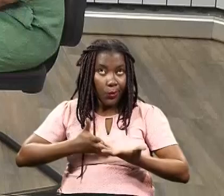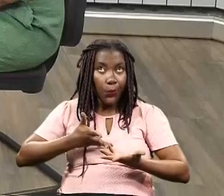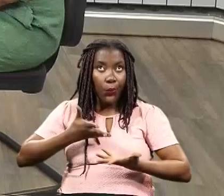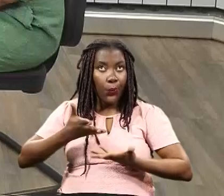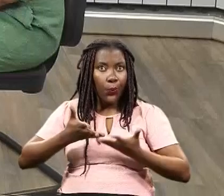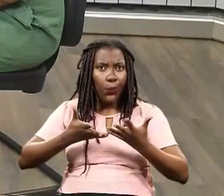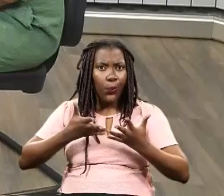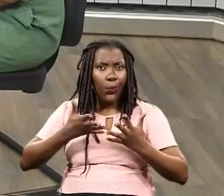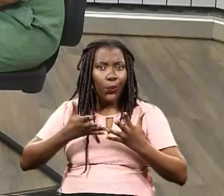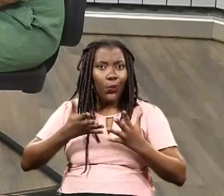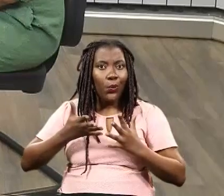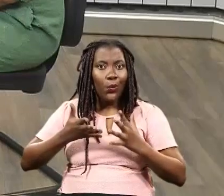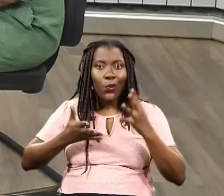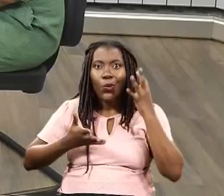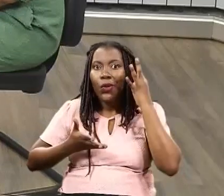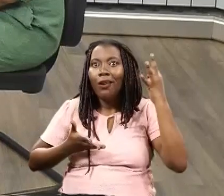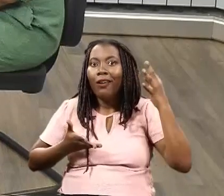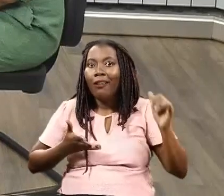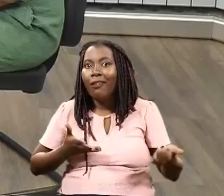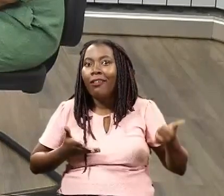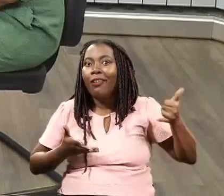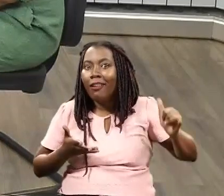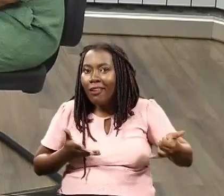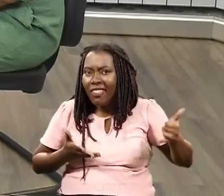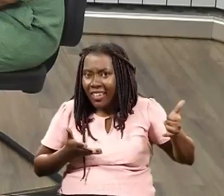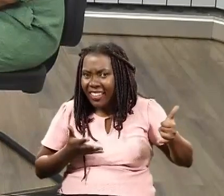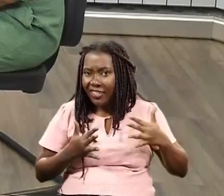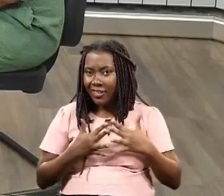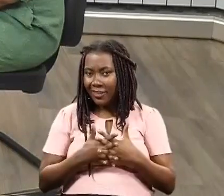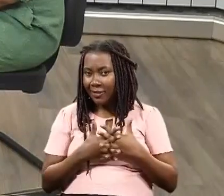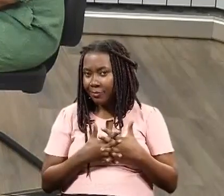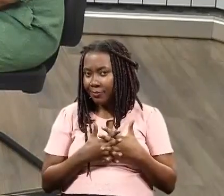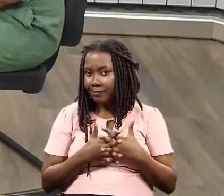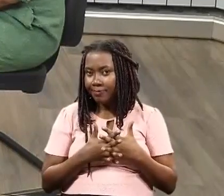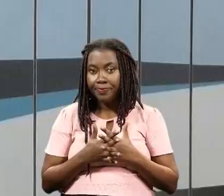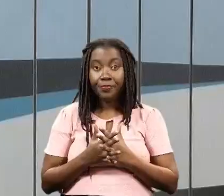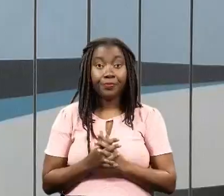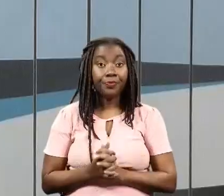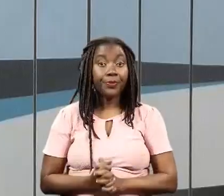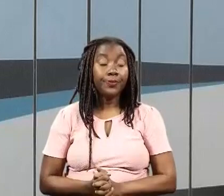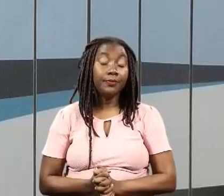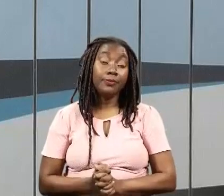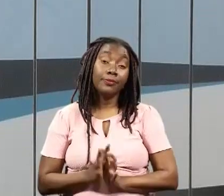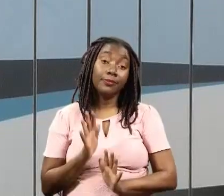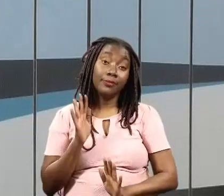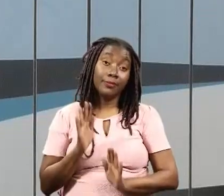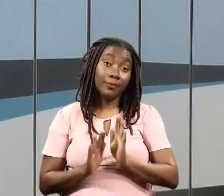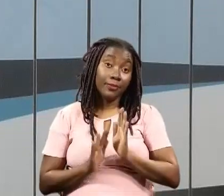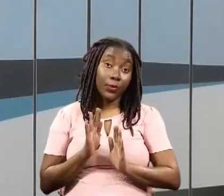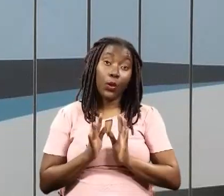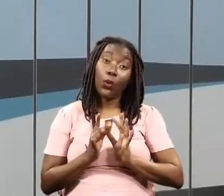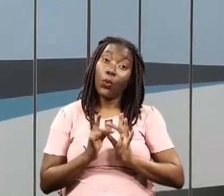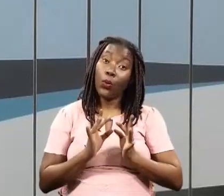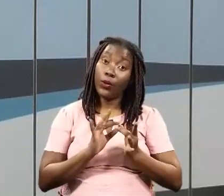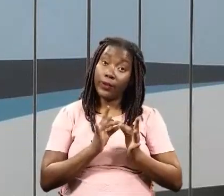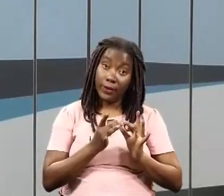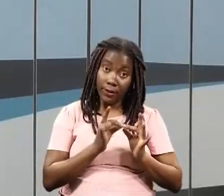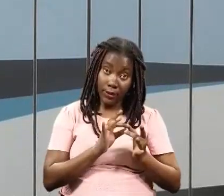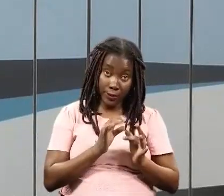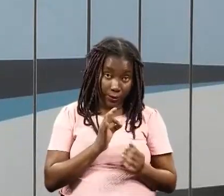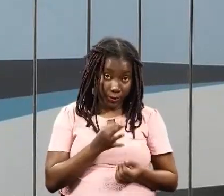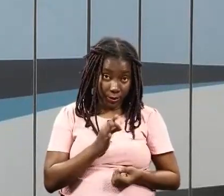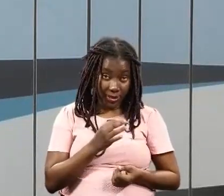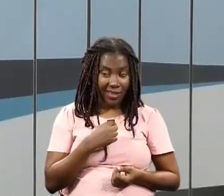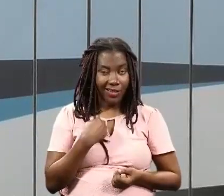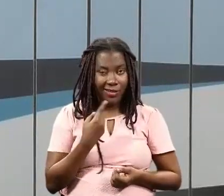um toque de celular, ele é prejudicial? Depende muito do contexto, né? A